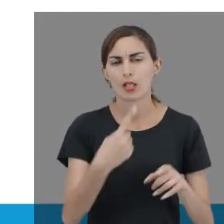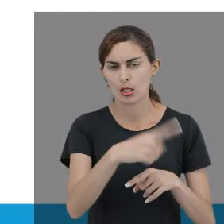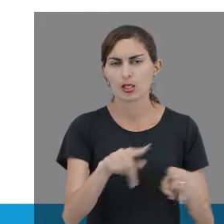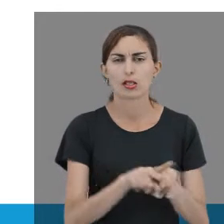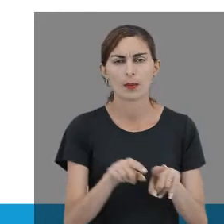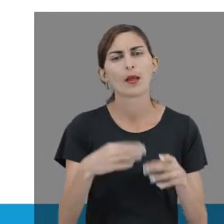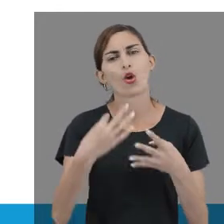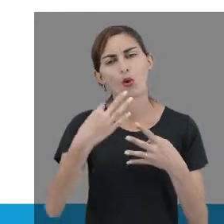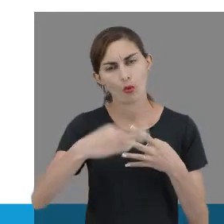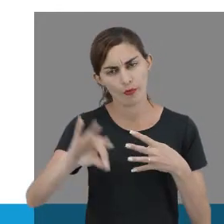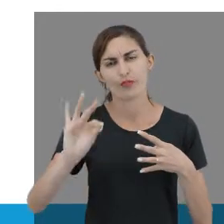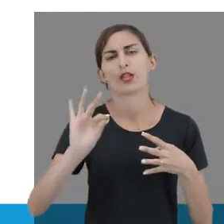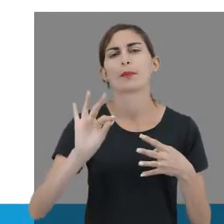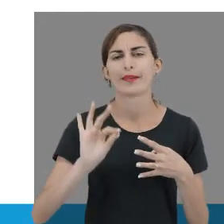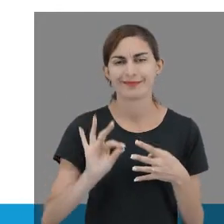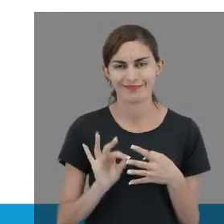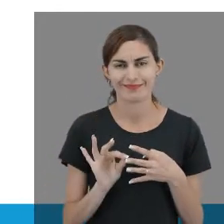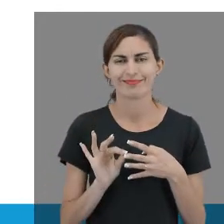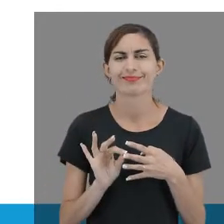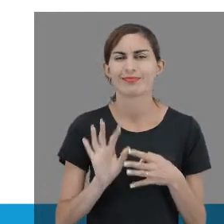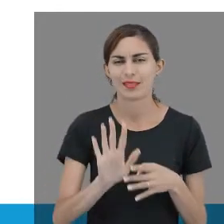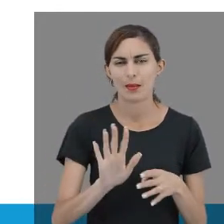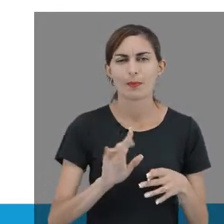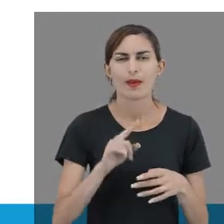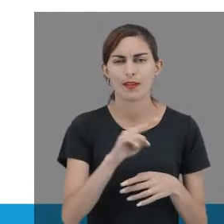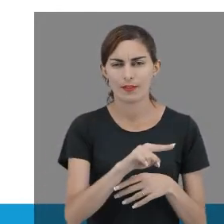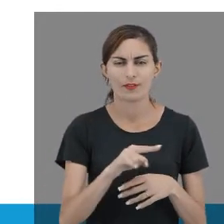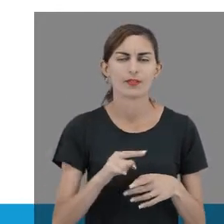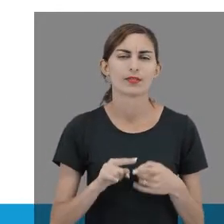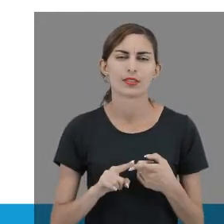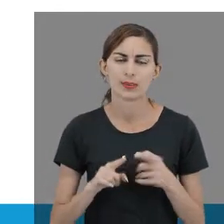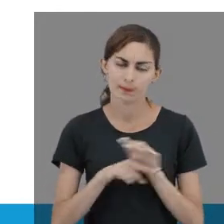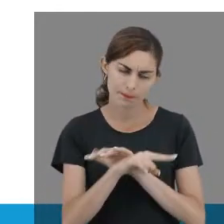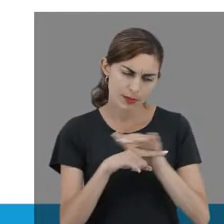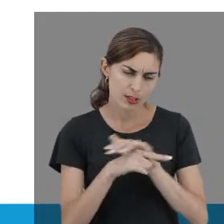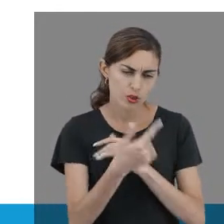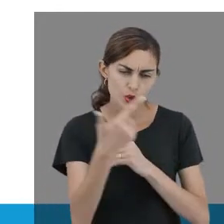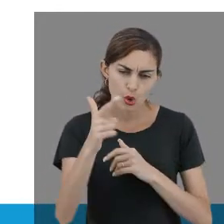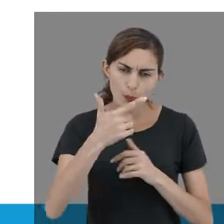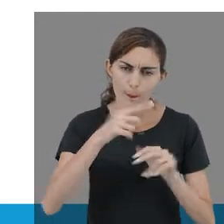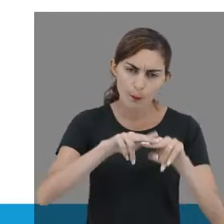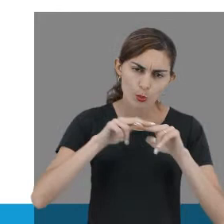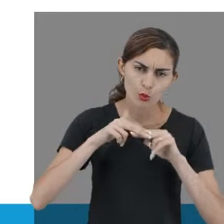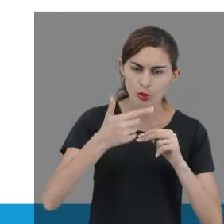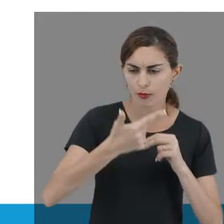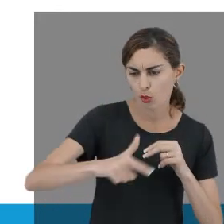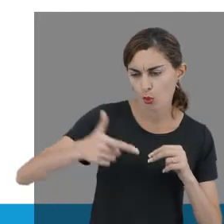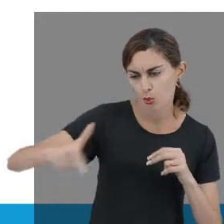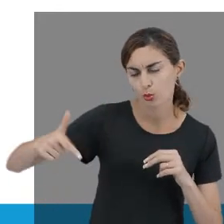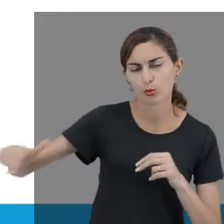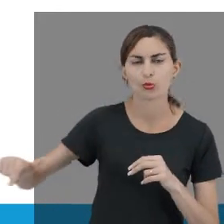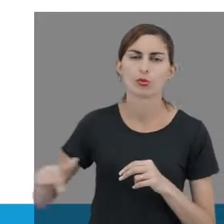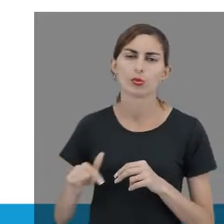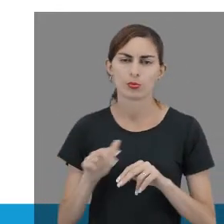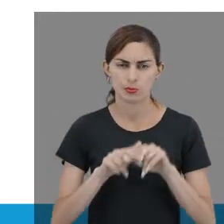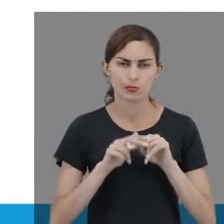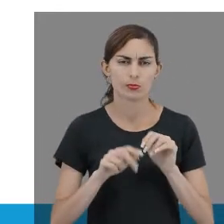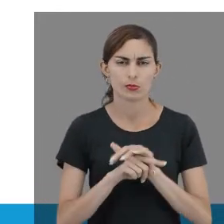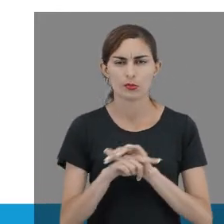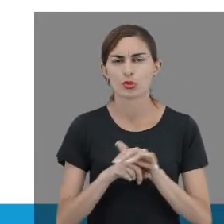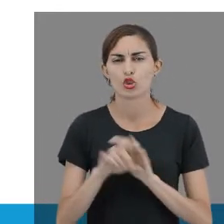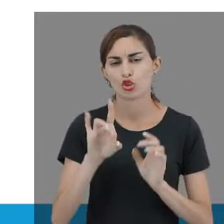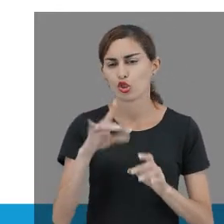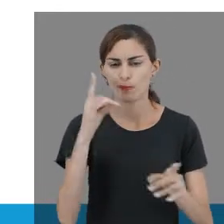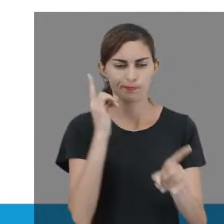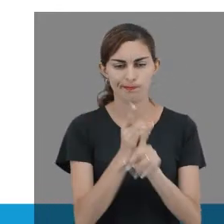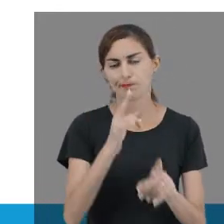de vísceras, ele também confirma esse caso, mas desde que você afaste outras causas. Você pesquisa outras causas de alterações